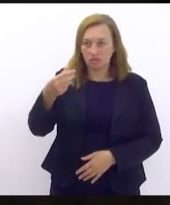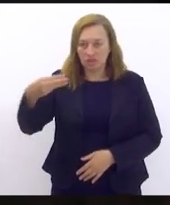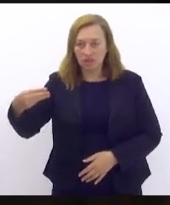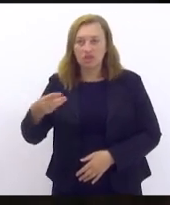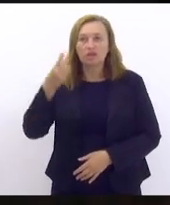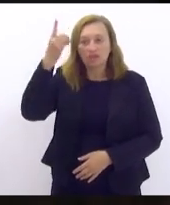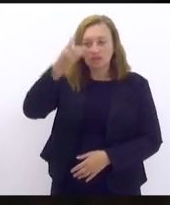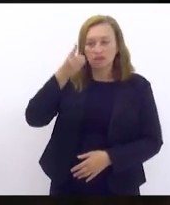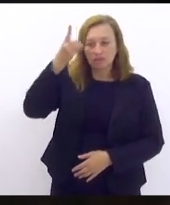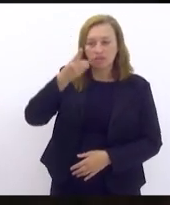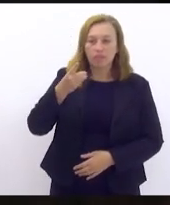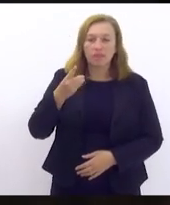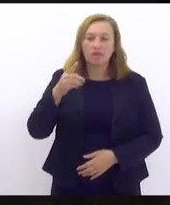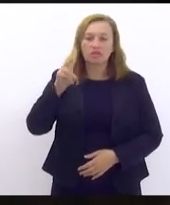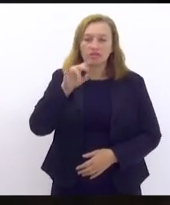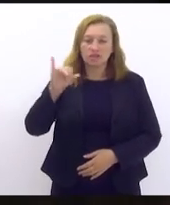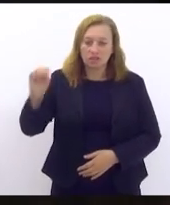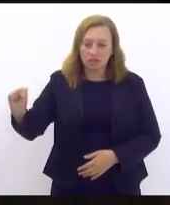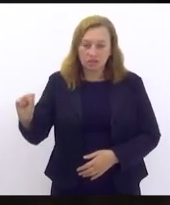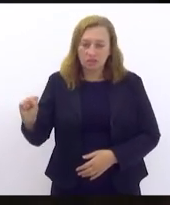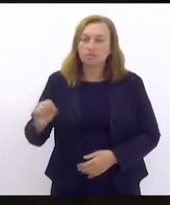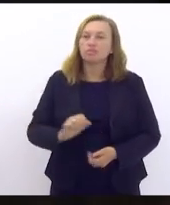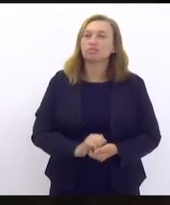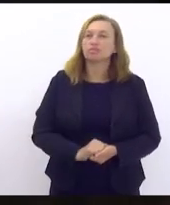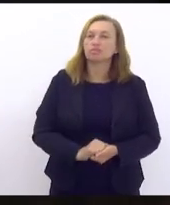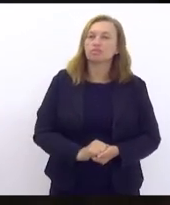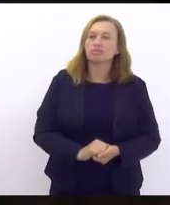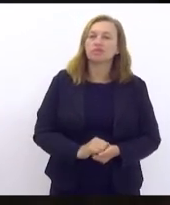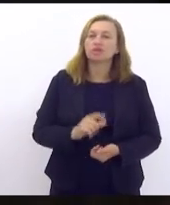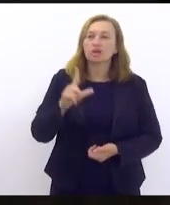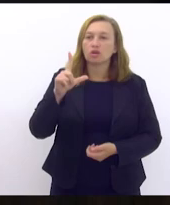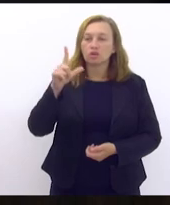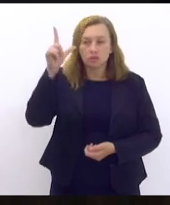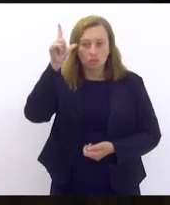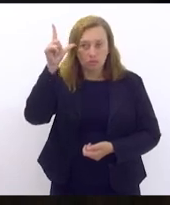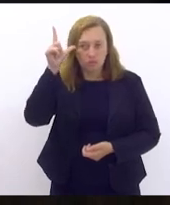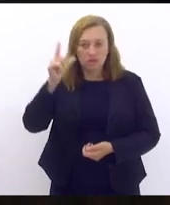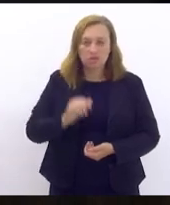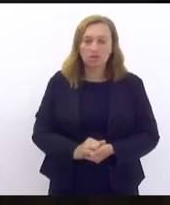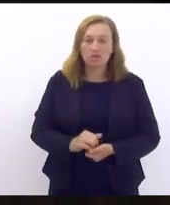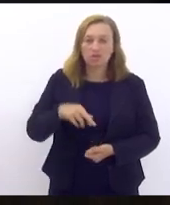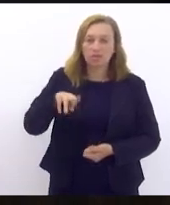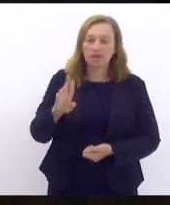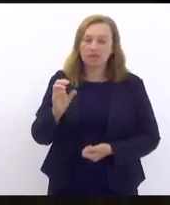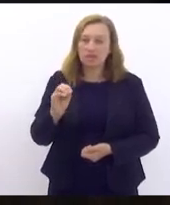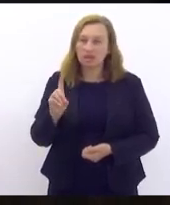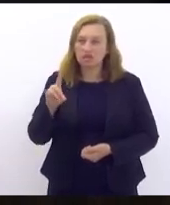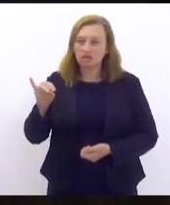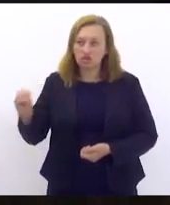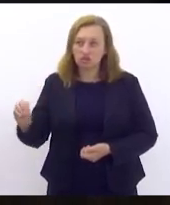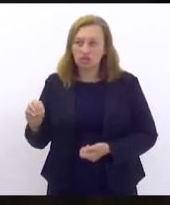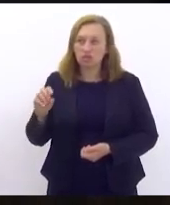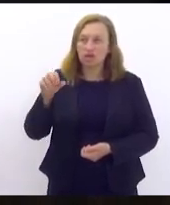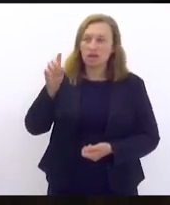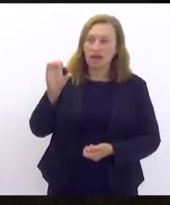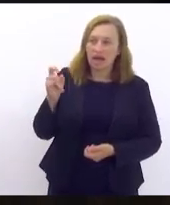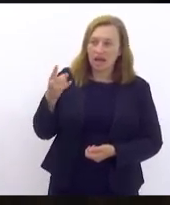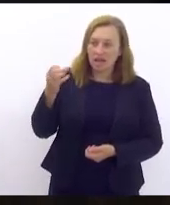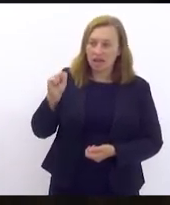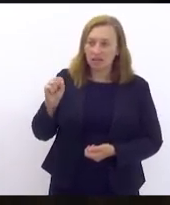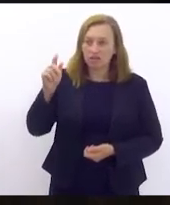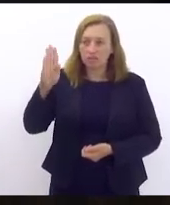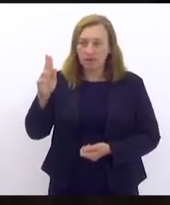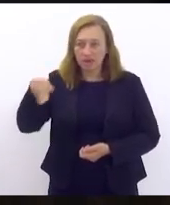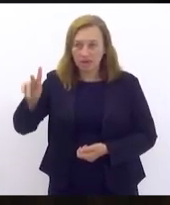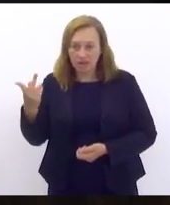516/2023, de autoria dos deputados Vinícius Cozolino, Lucinha, Marcelo Dino, Carlinhos BNH,